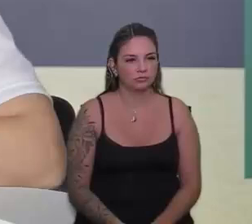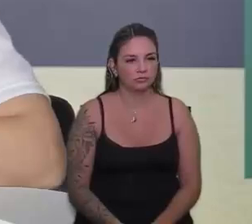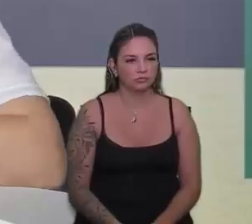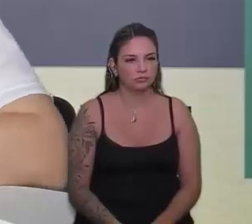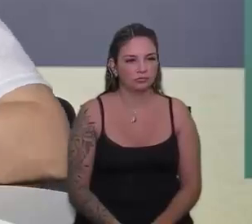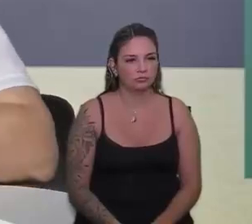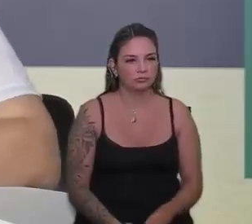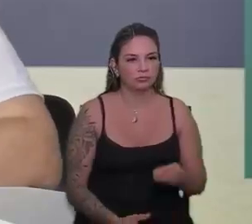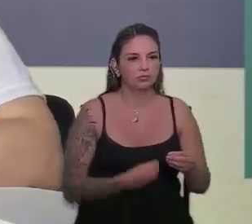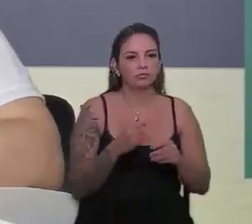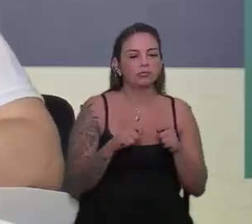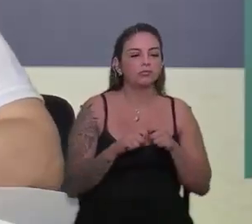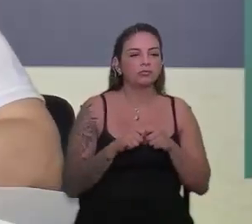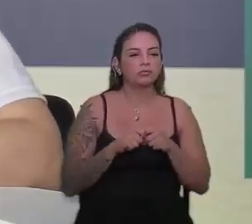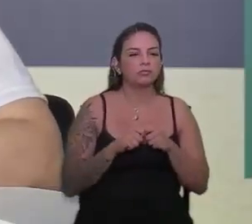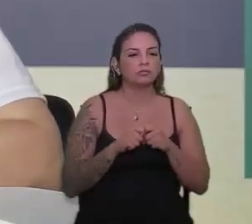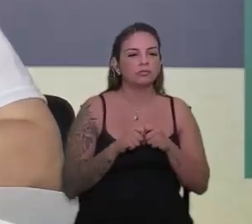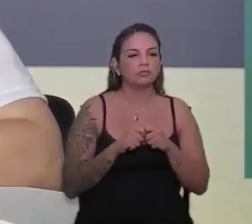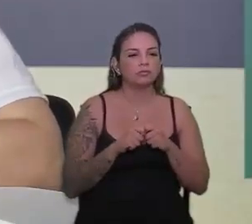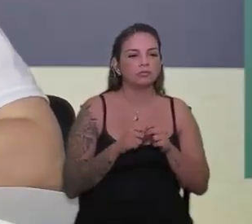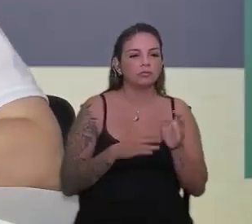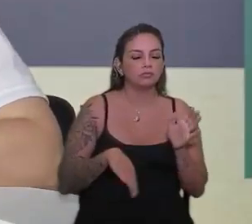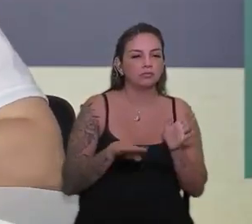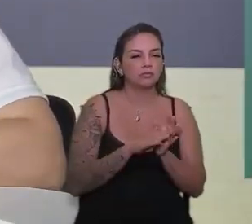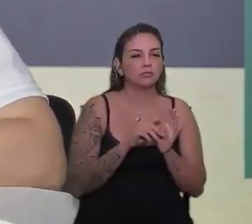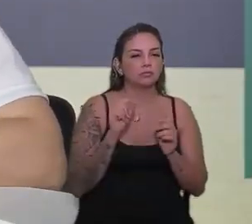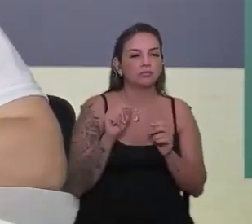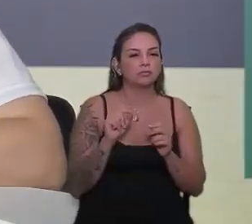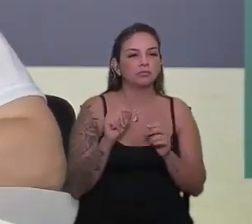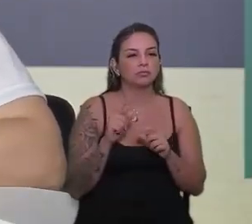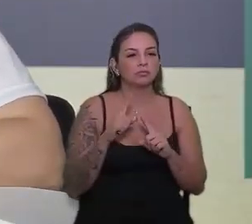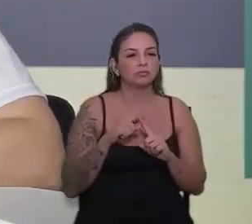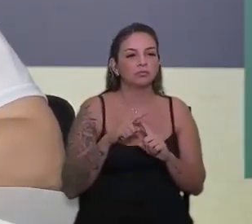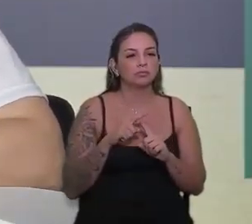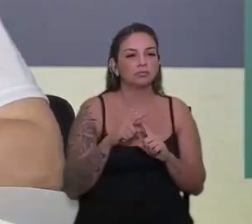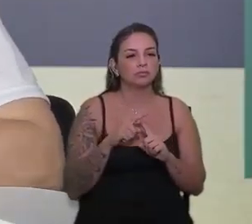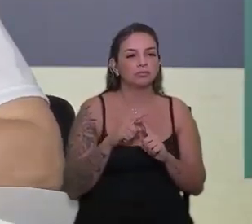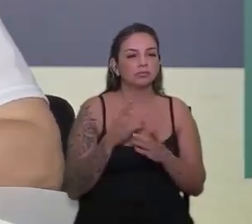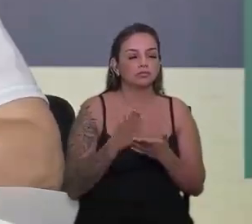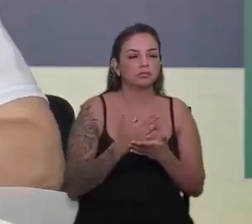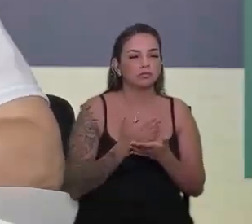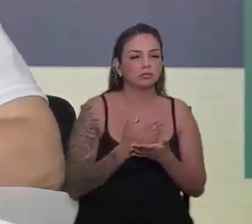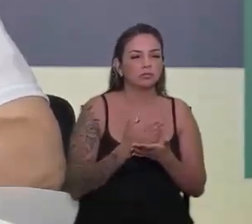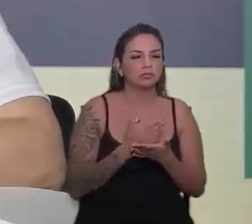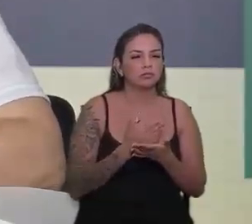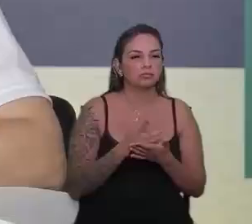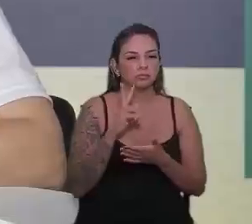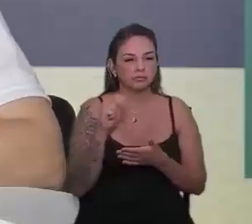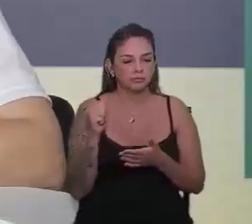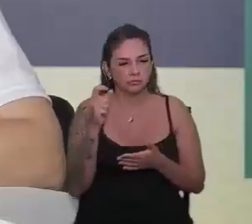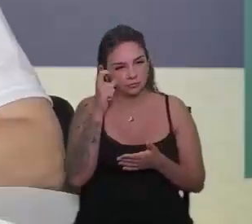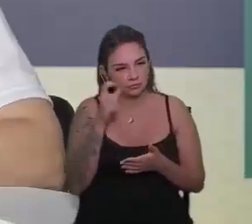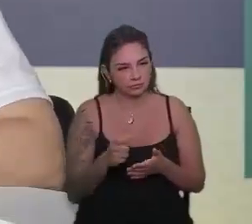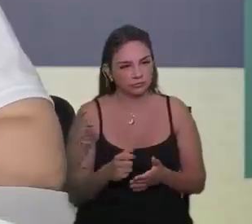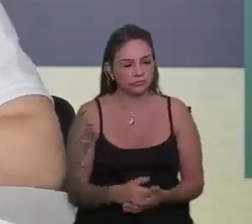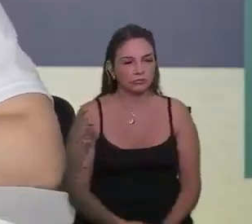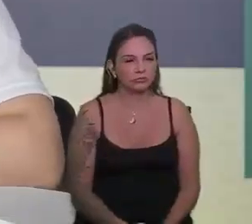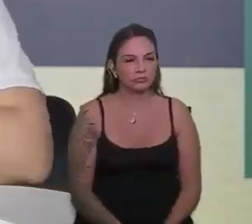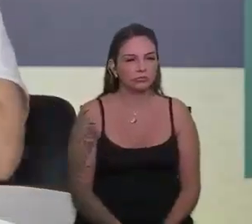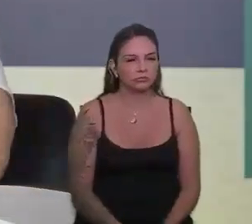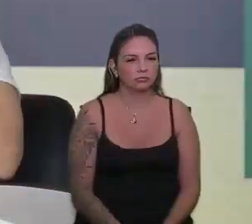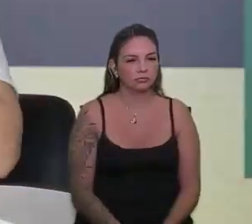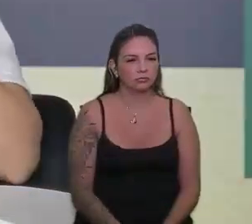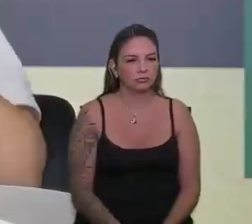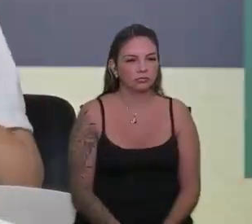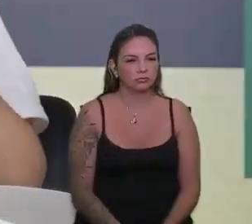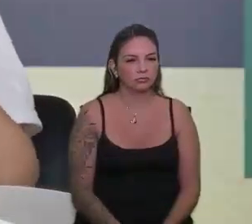Então, como que faz para chegar? Que tipo de livro vai interessar para